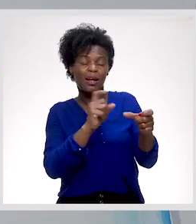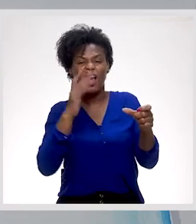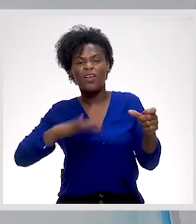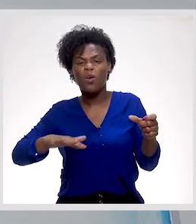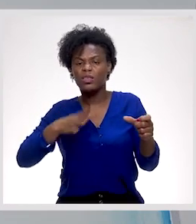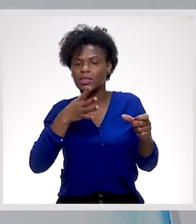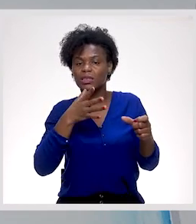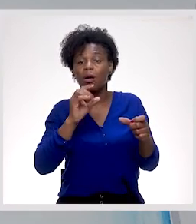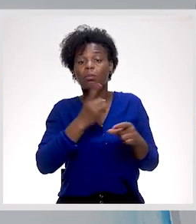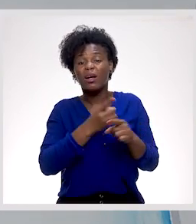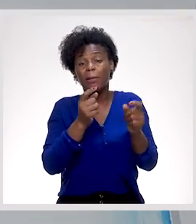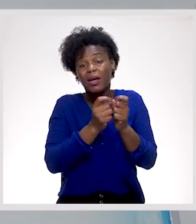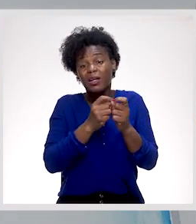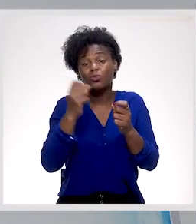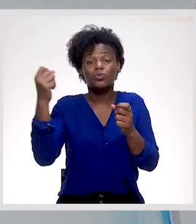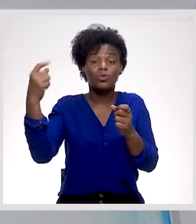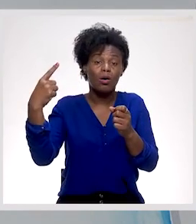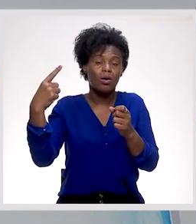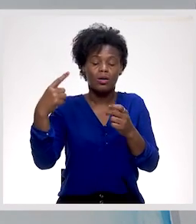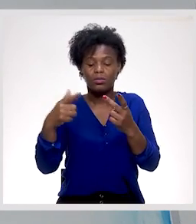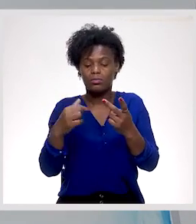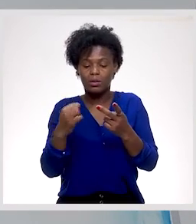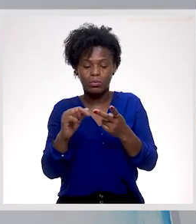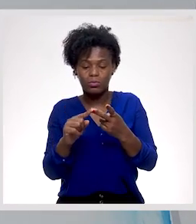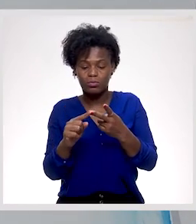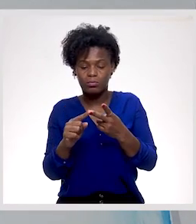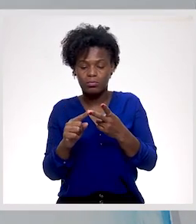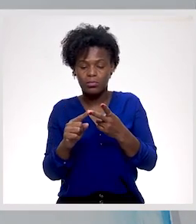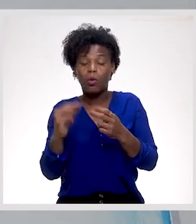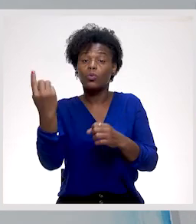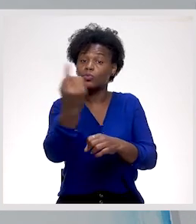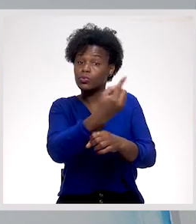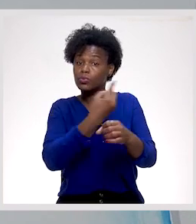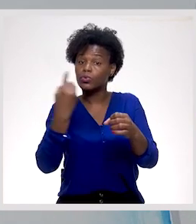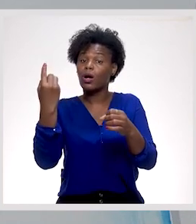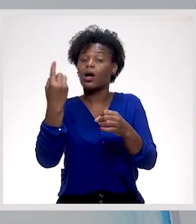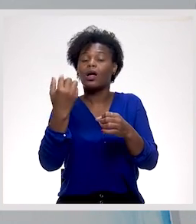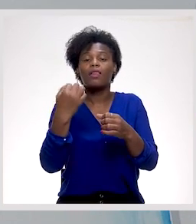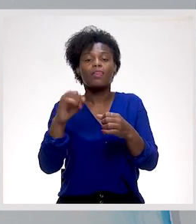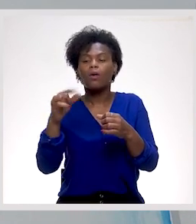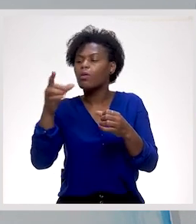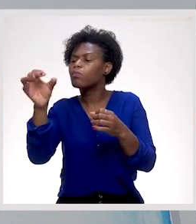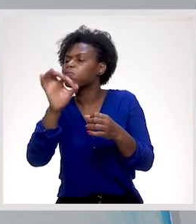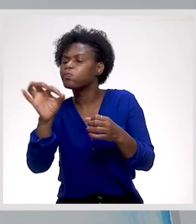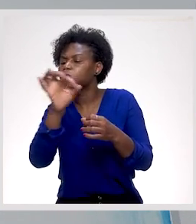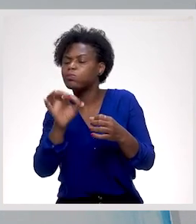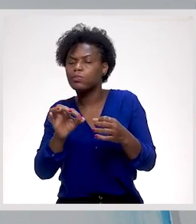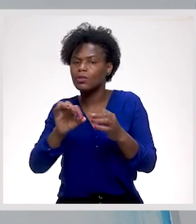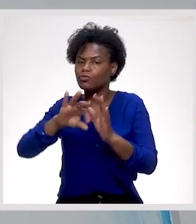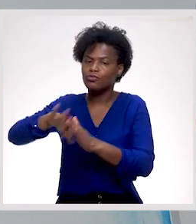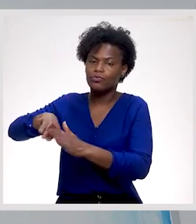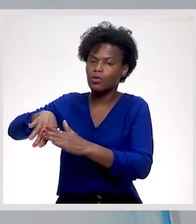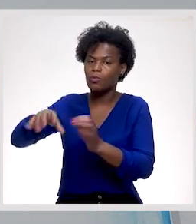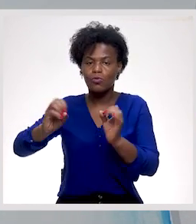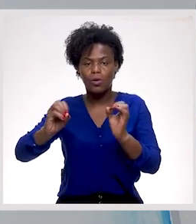esférica e não esvaziar a vizinhança à volta da sua órbita de pequenos corpos celestes. E